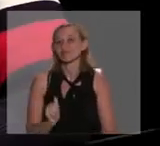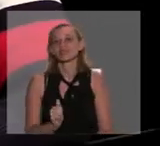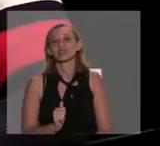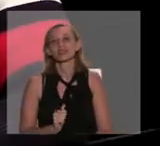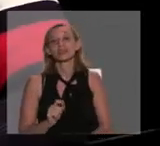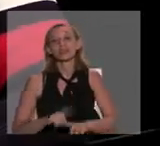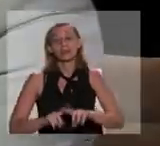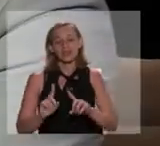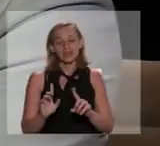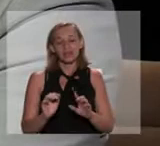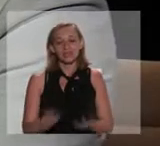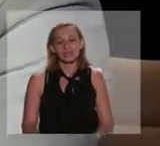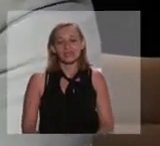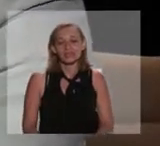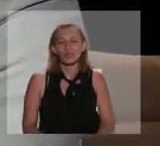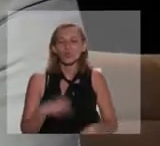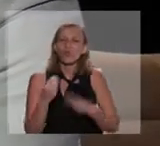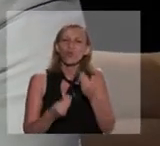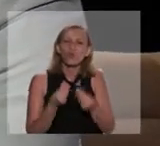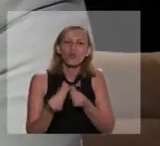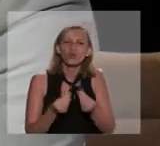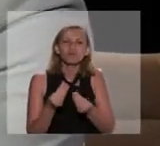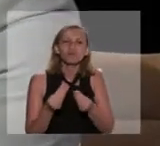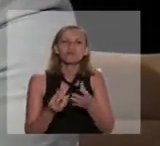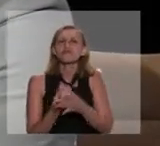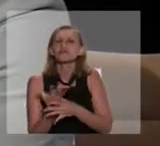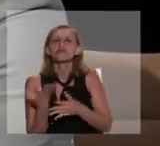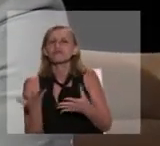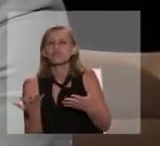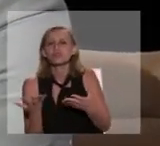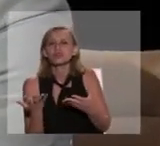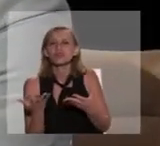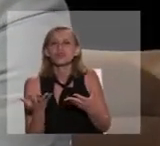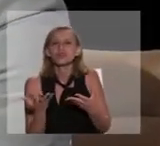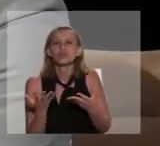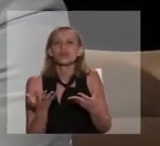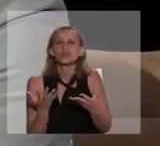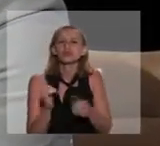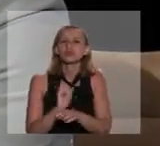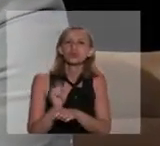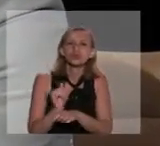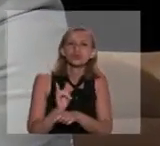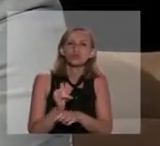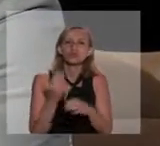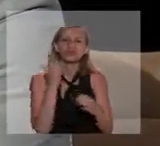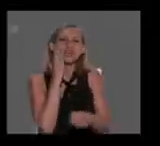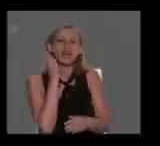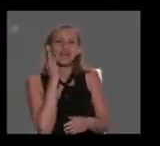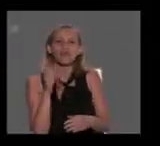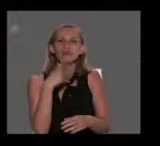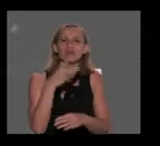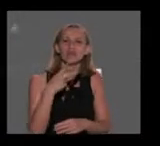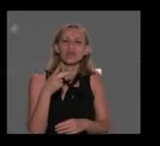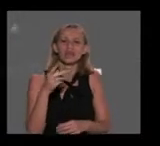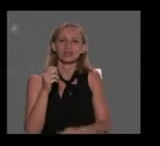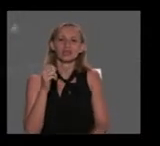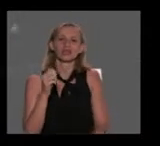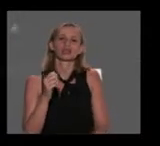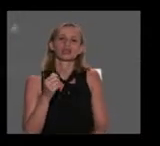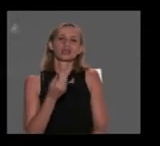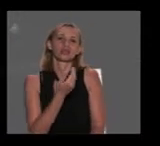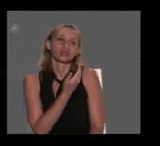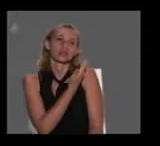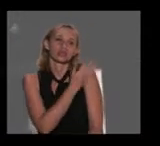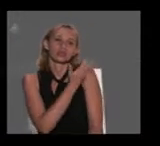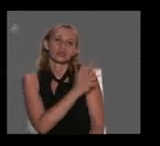me receber aqui. Mas e como que surge essa coisa de ser youtuber, de botar a cara para poder